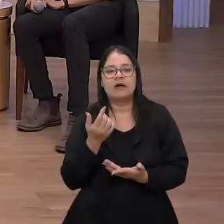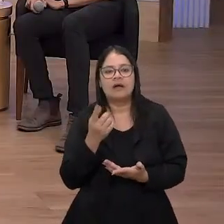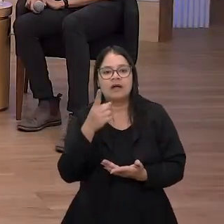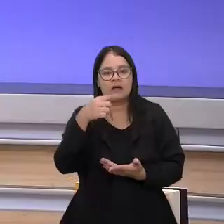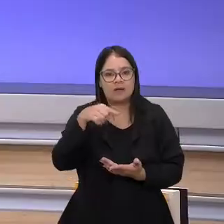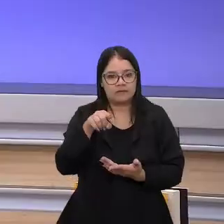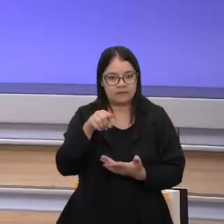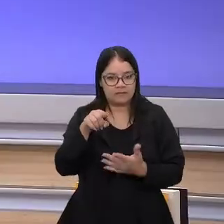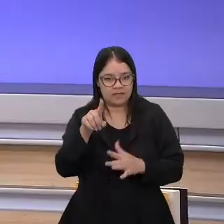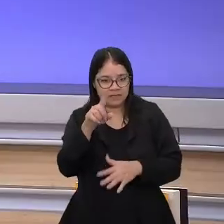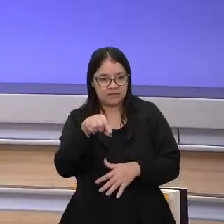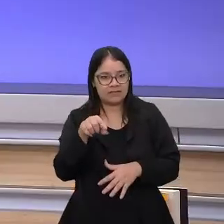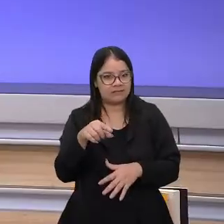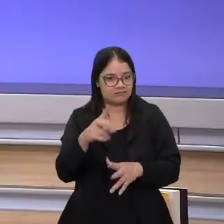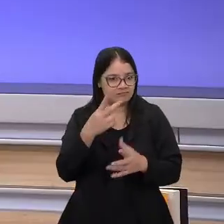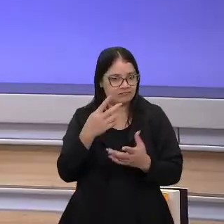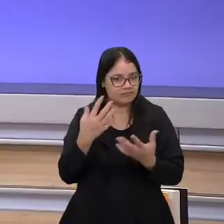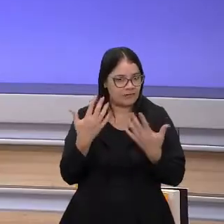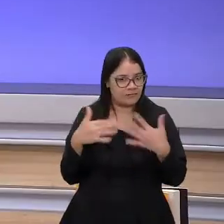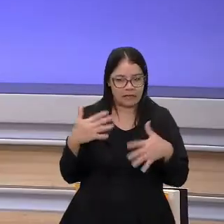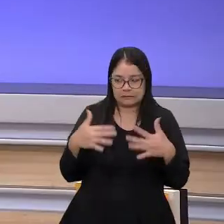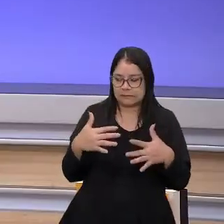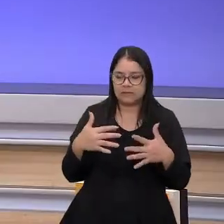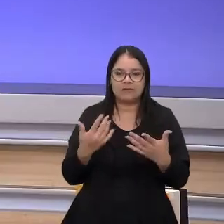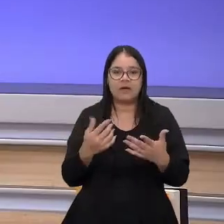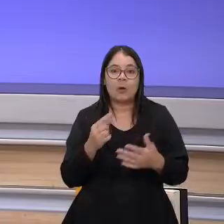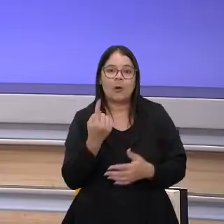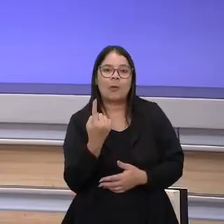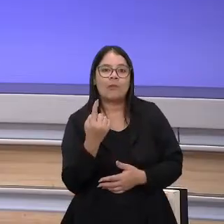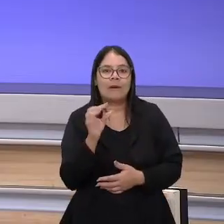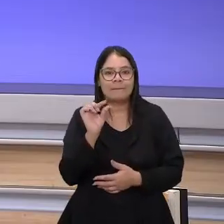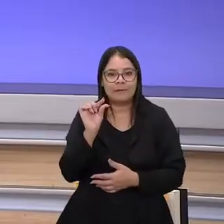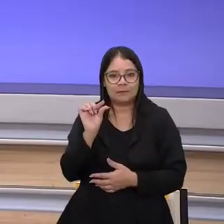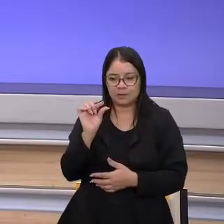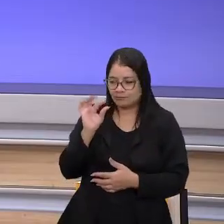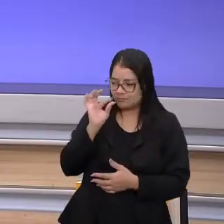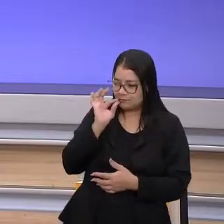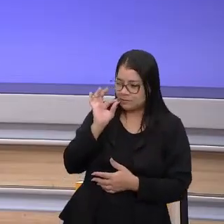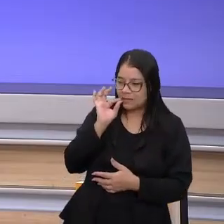aí atrás com certeza vai ficar. Uma bituca de cigarro tem